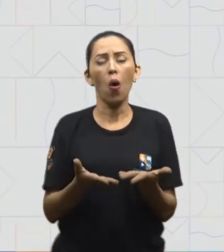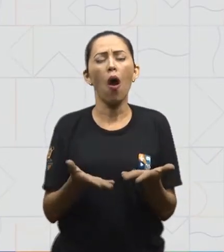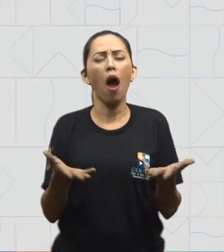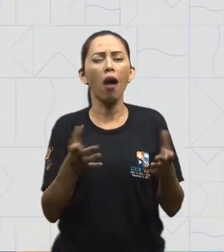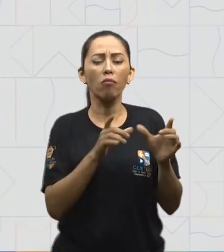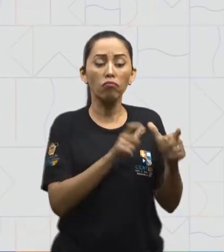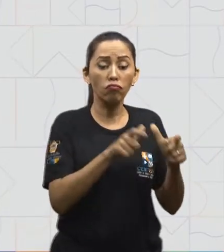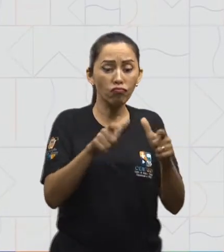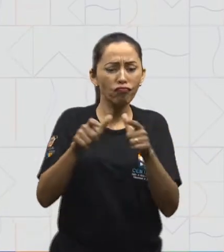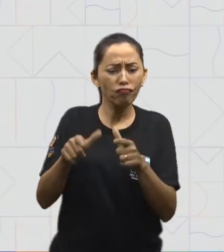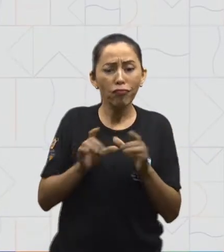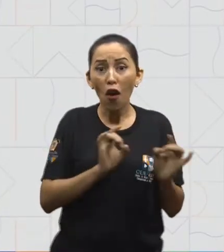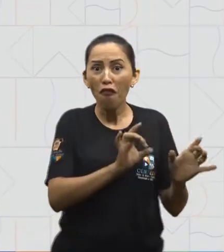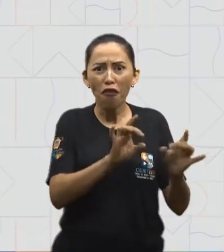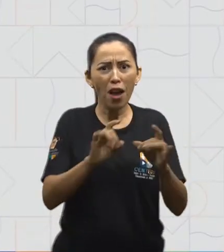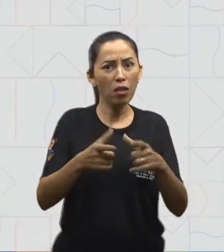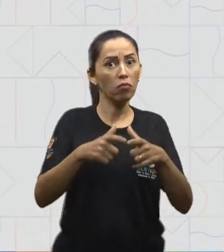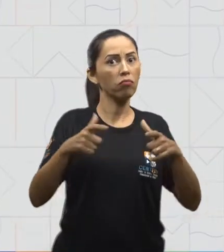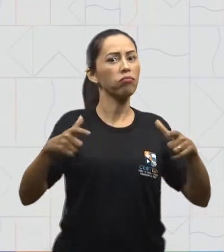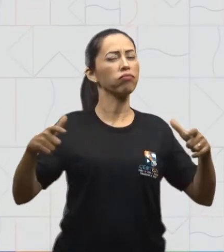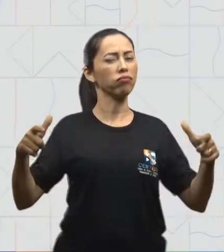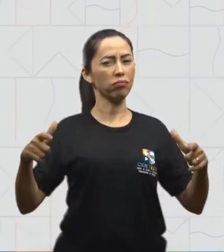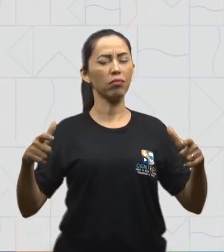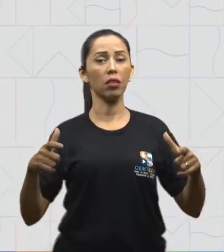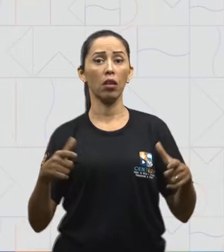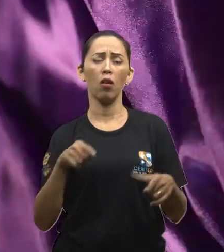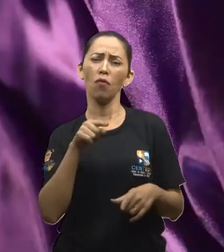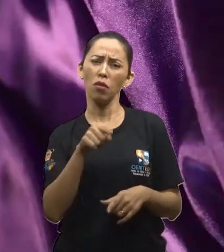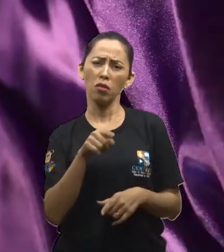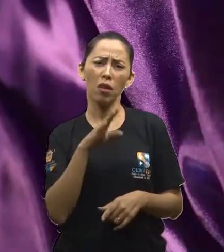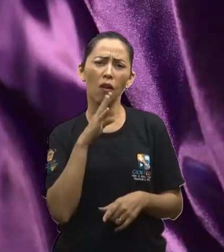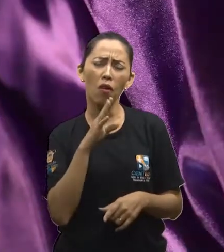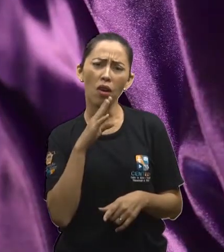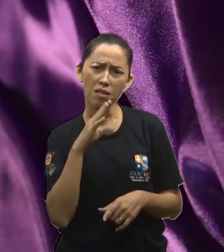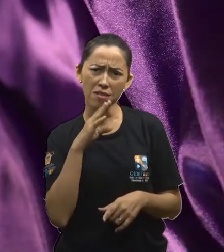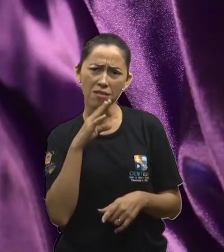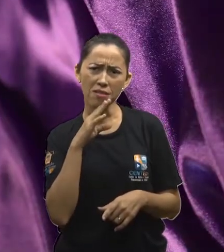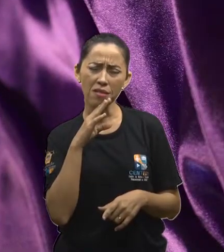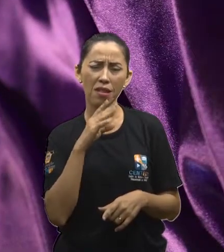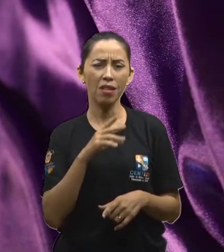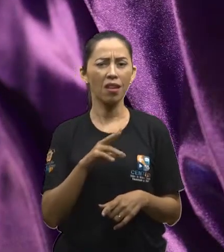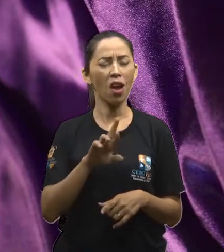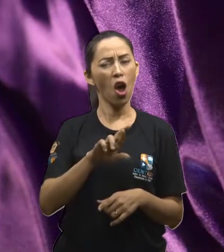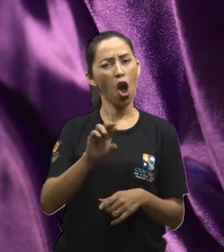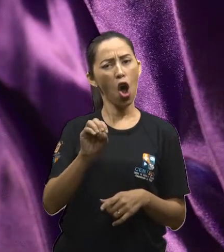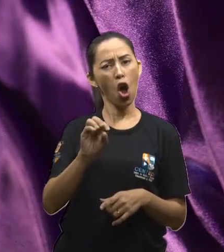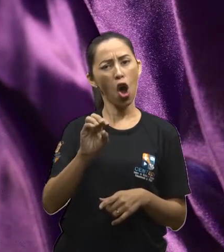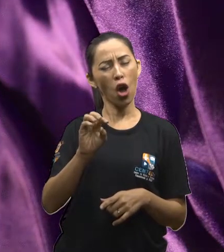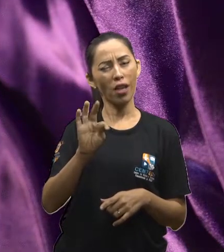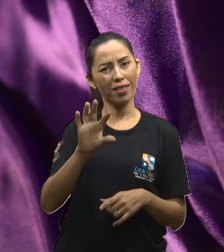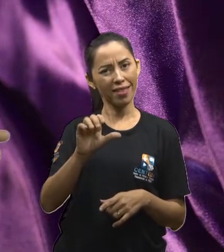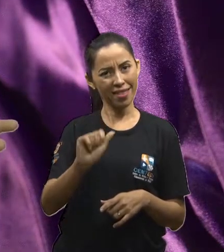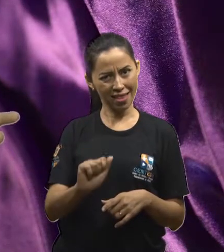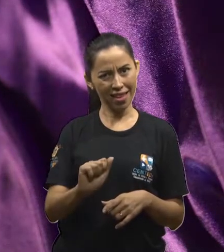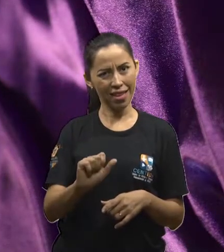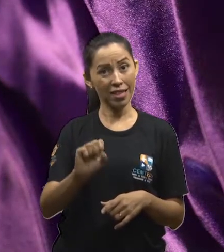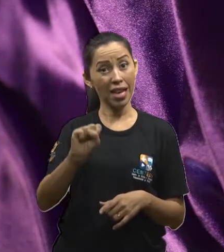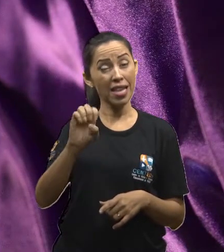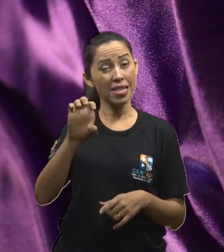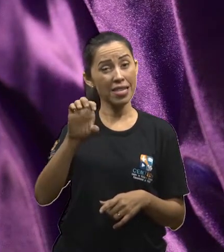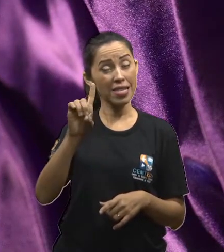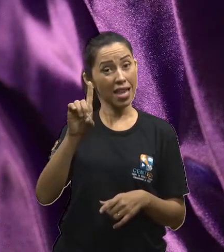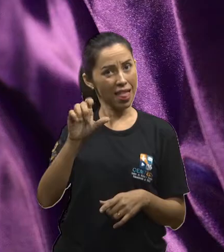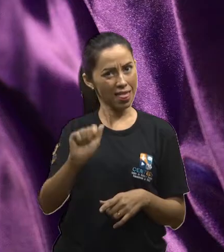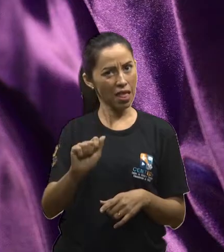se expandindo. E falando em expansão, você já ouviu falar em Rota da Seda? Essa foi uma